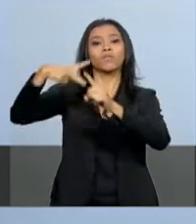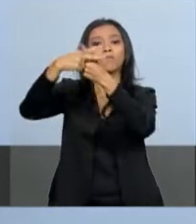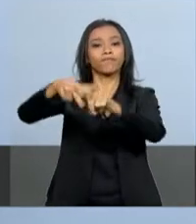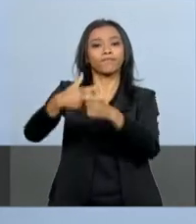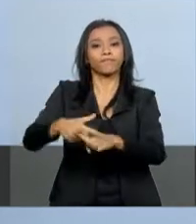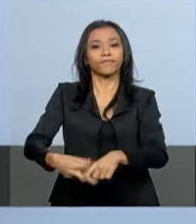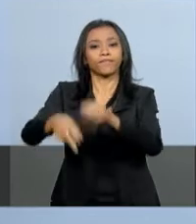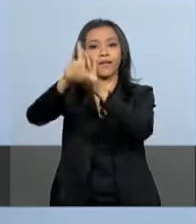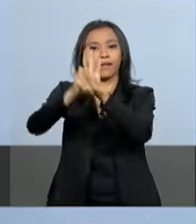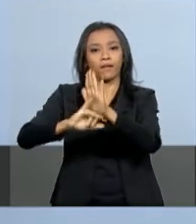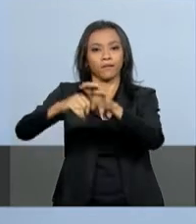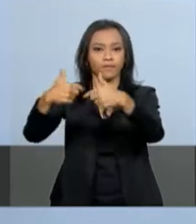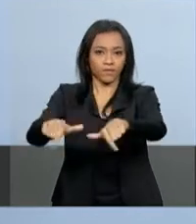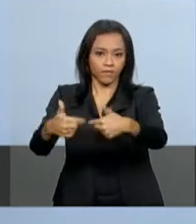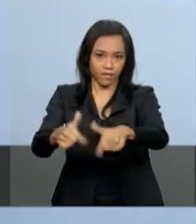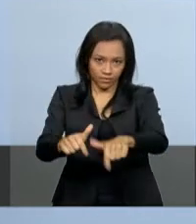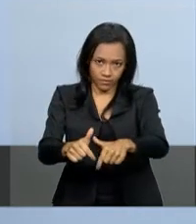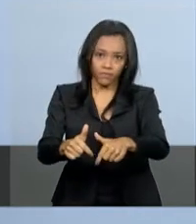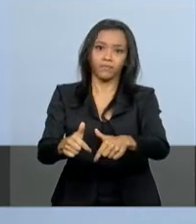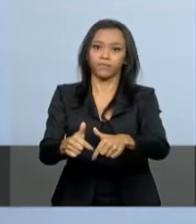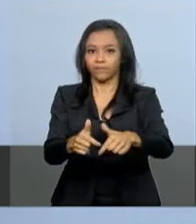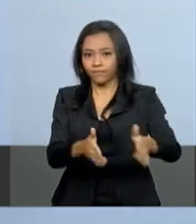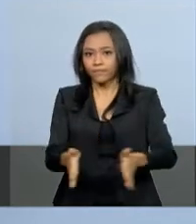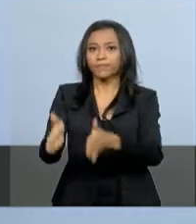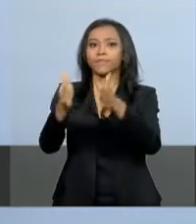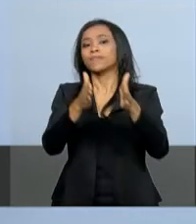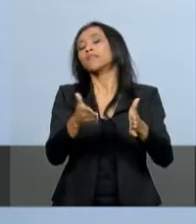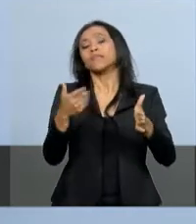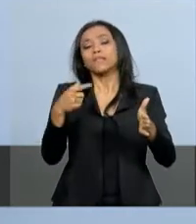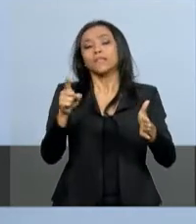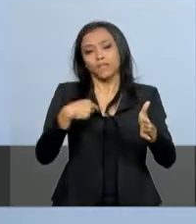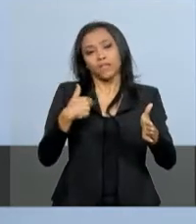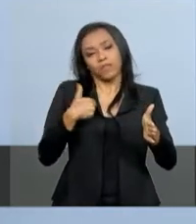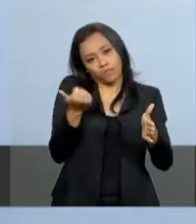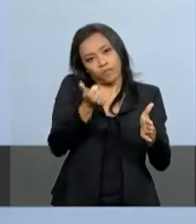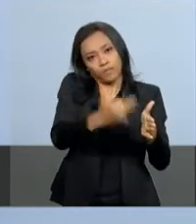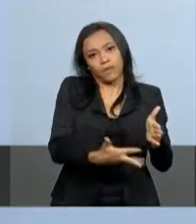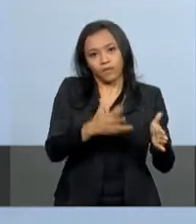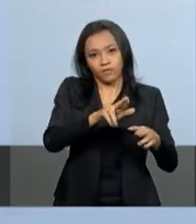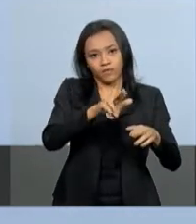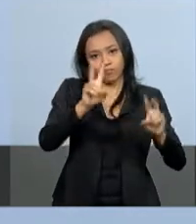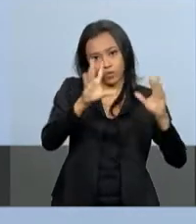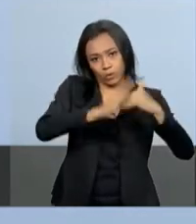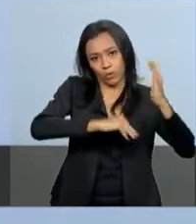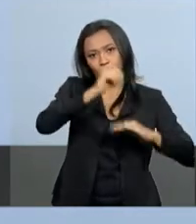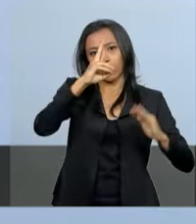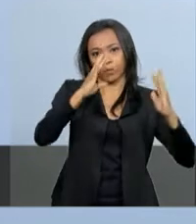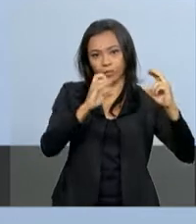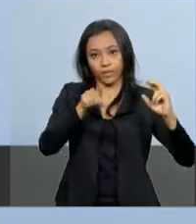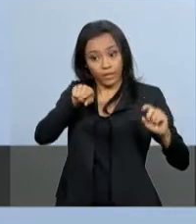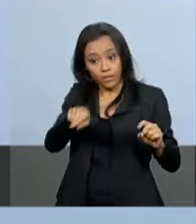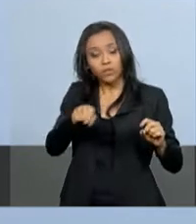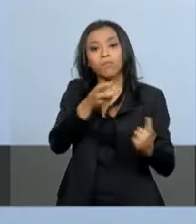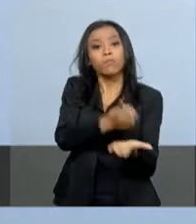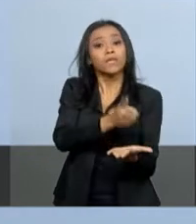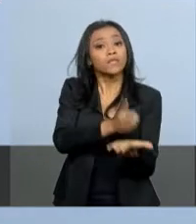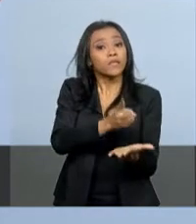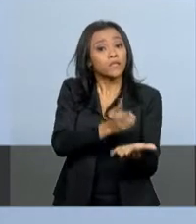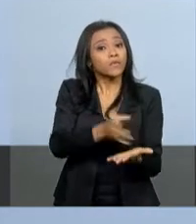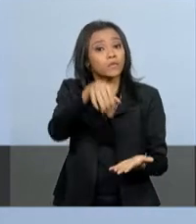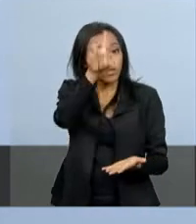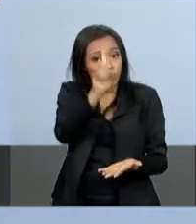a um só tempo convém que enfatize esse aspecto preservando direitos do